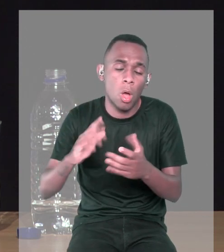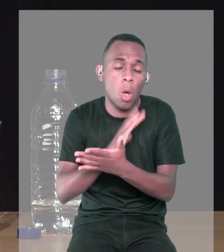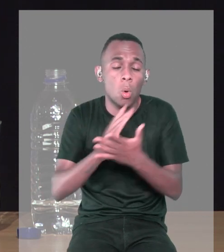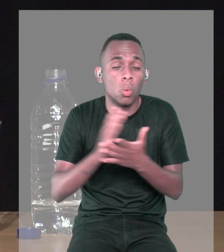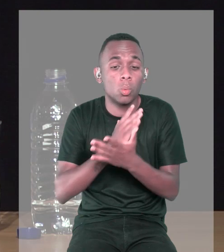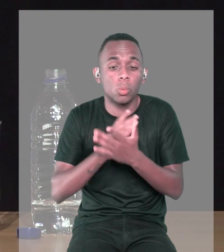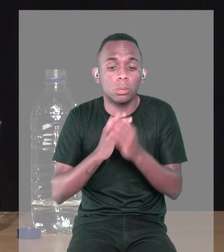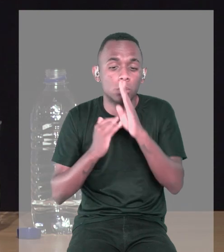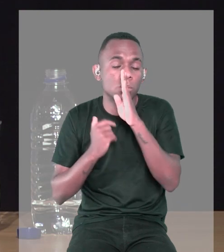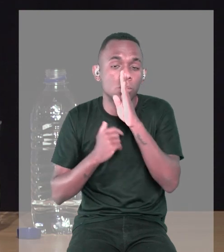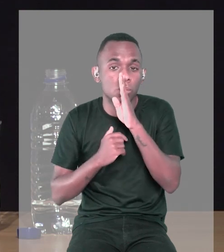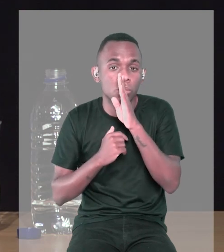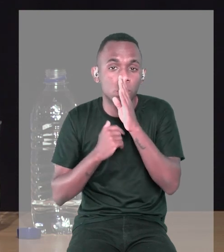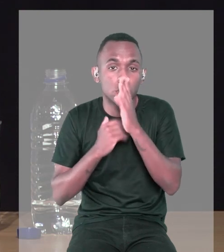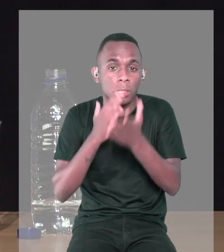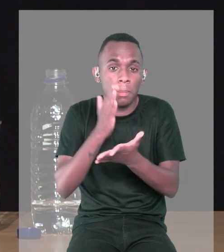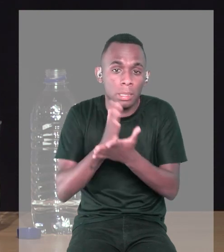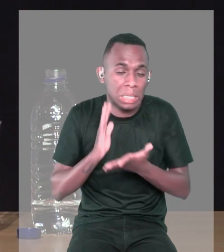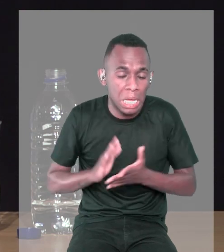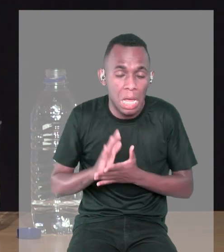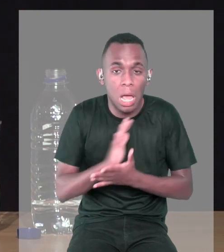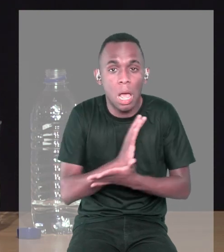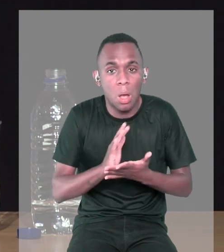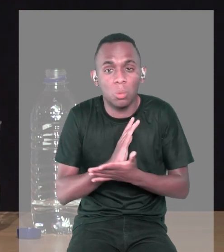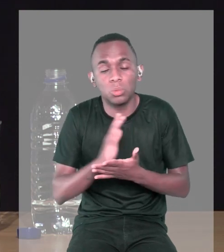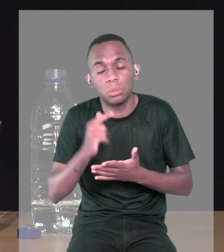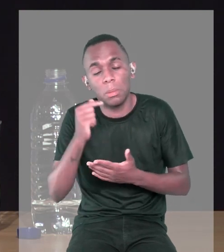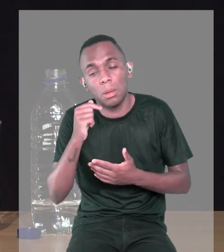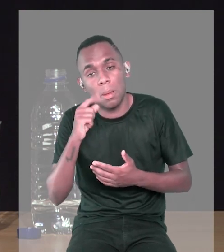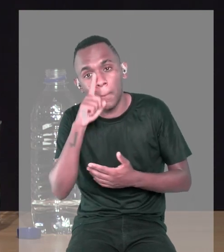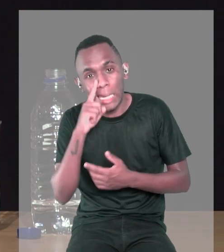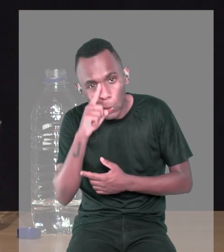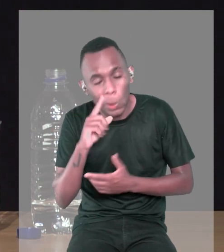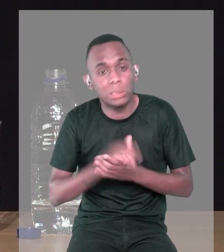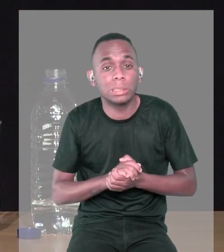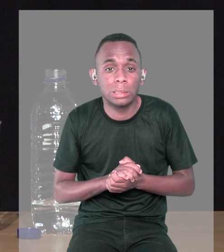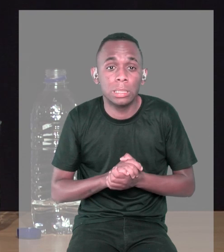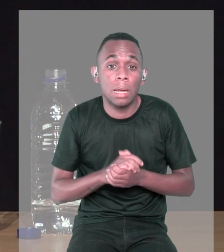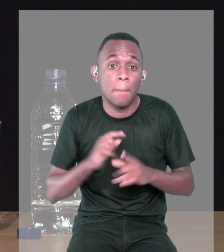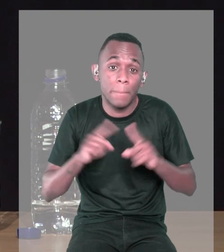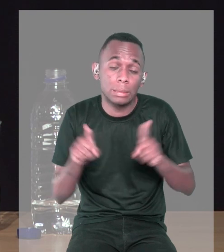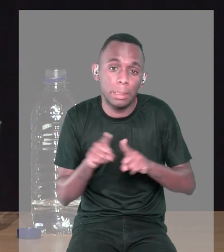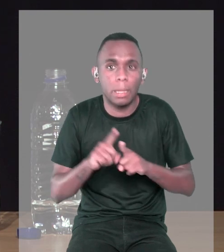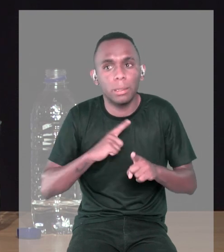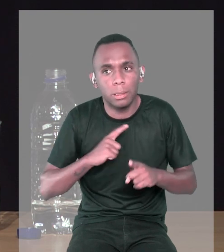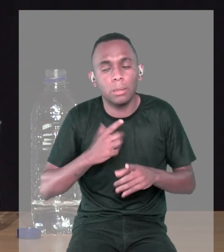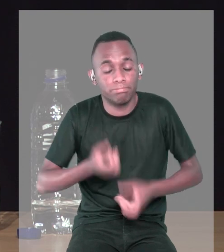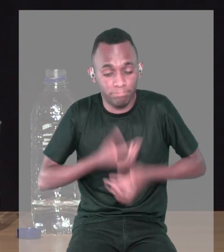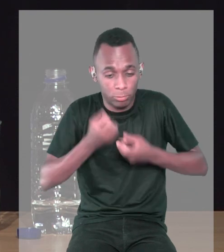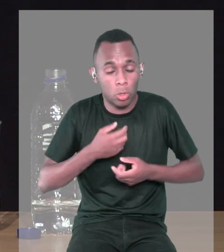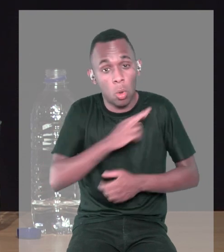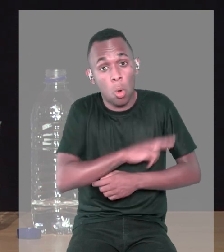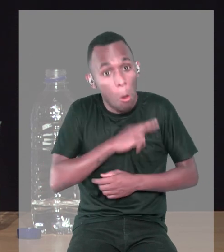perigosas. E tem as retóricas românticas. Não há a menor dúvida, e foi por isso que eu recorri ao romantismo, que, para